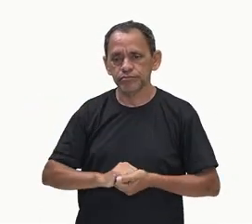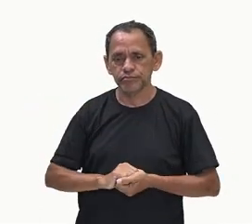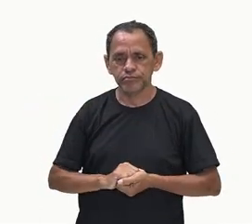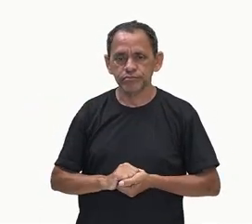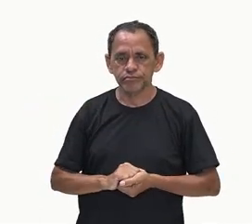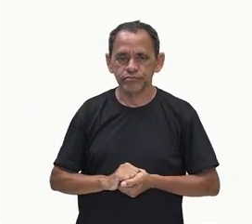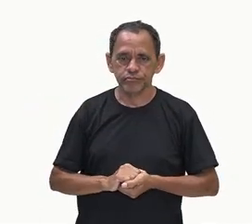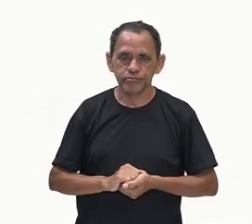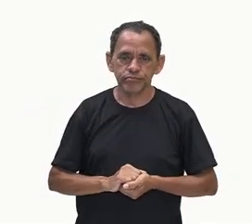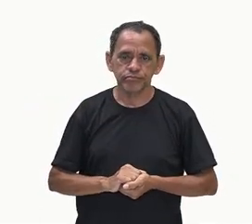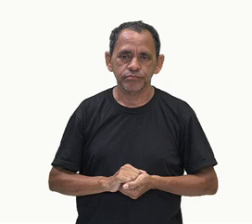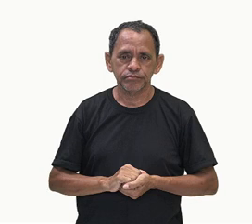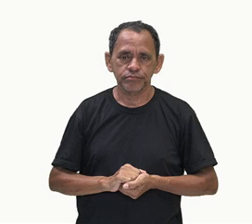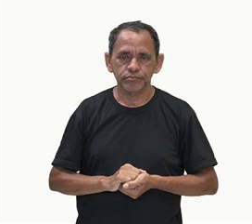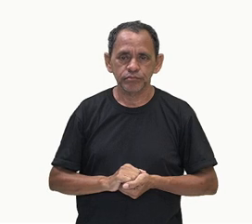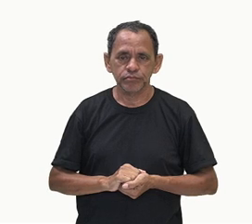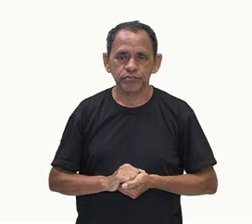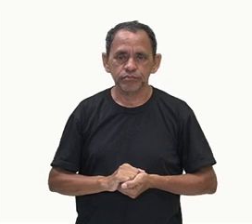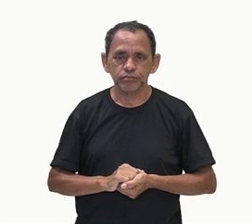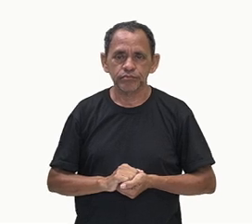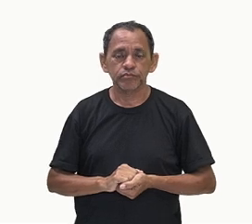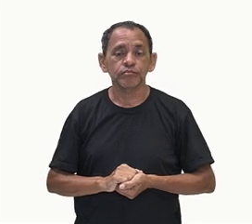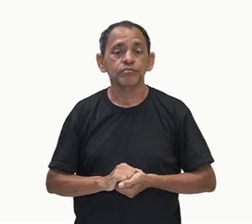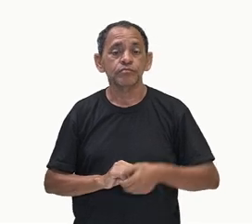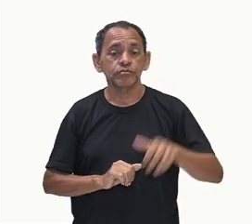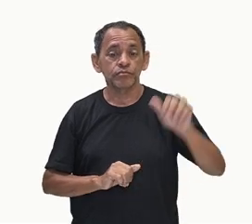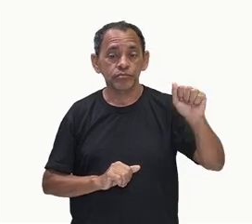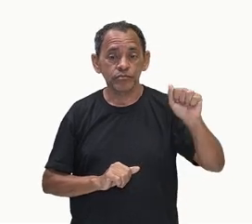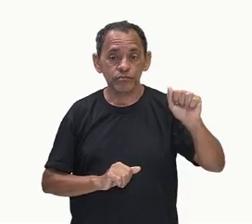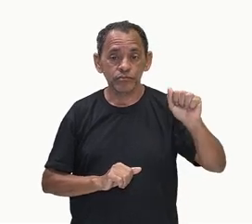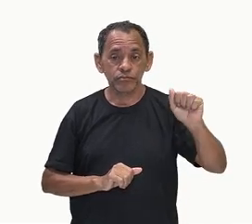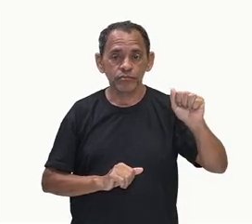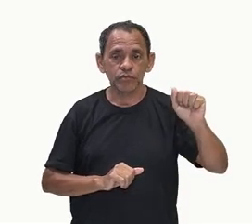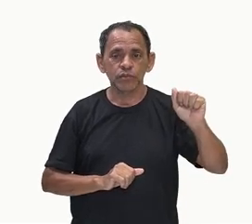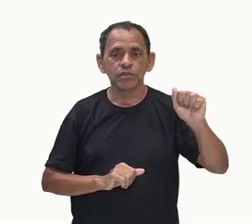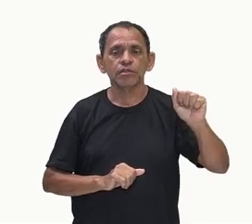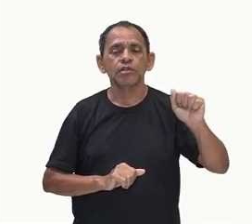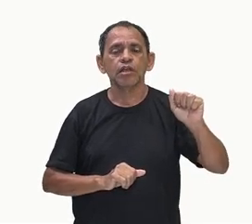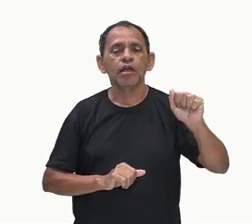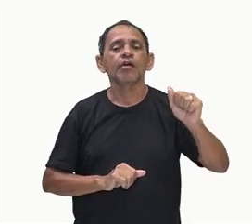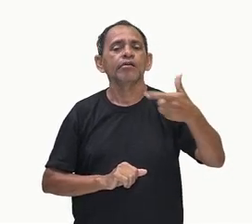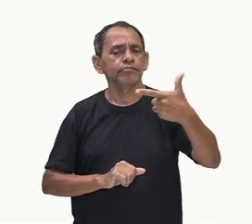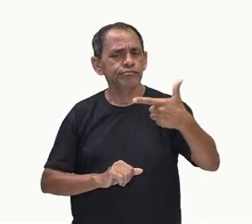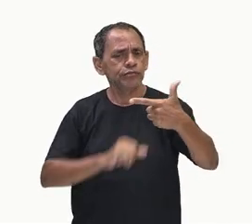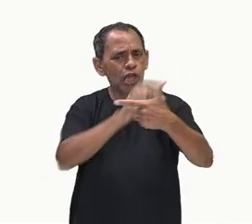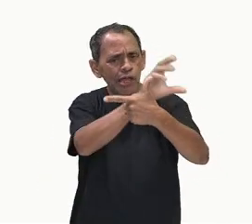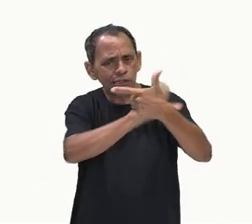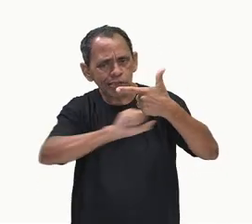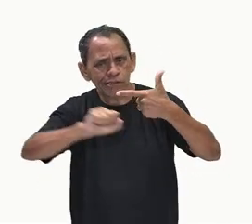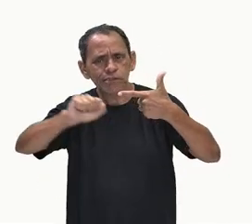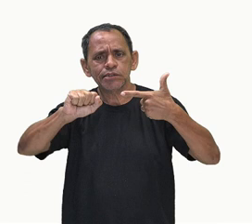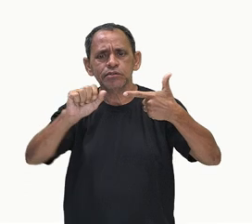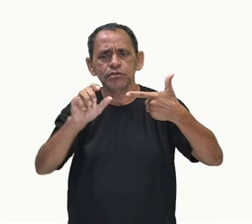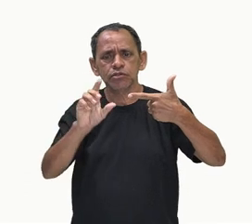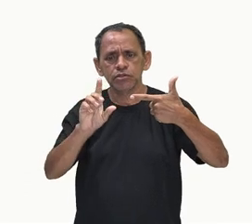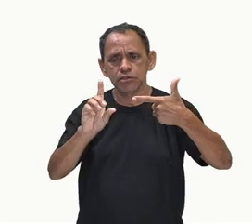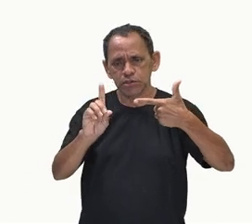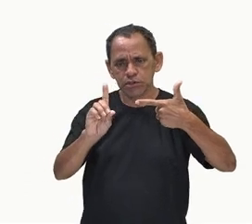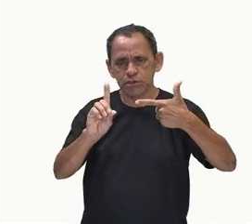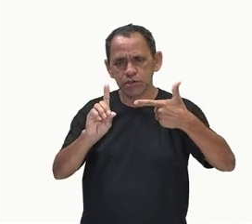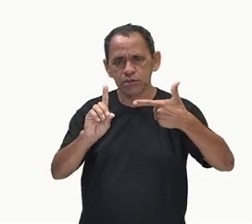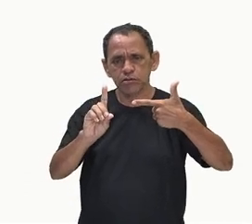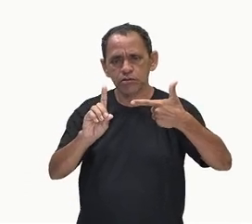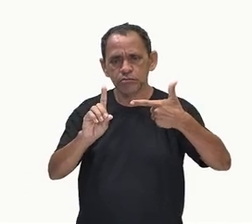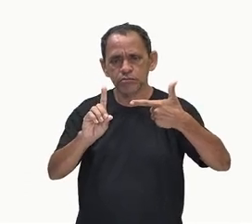vamos calcular letra A seno de d o seno deste ângulo aqui vamos fixar